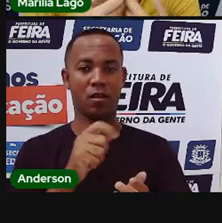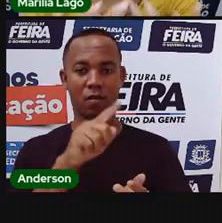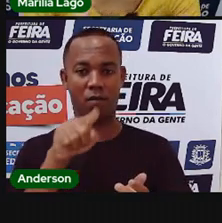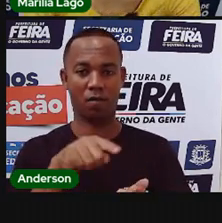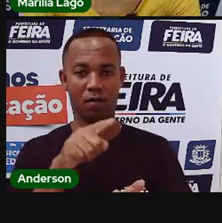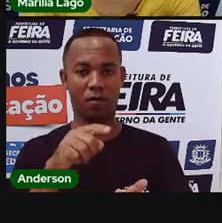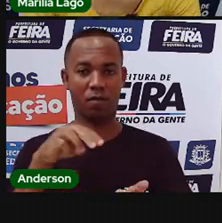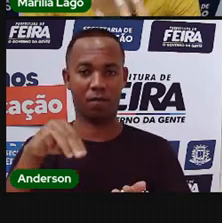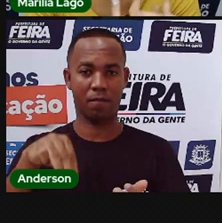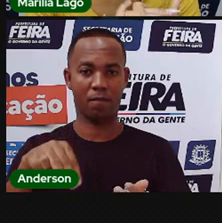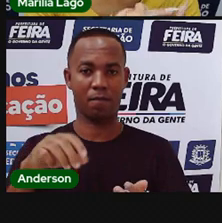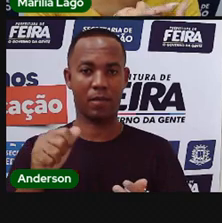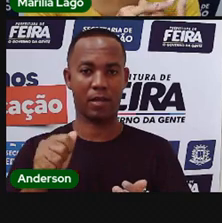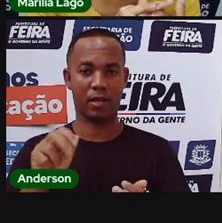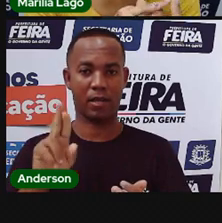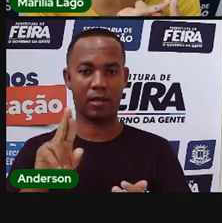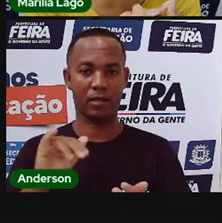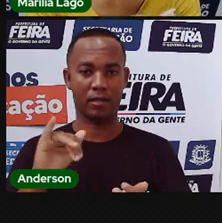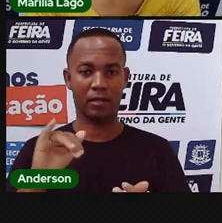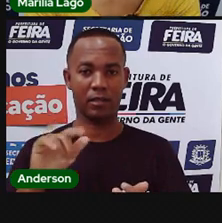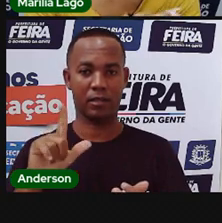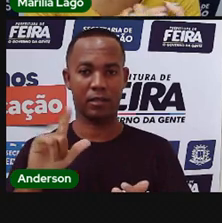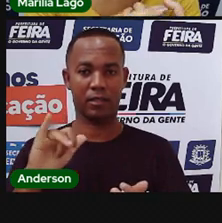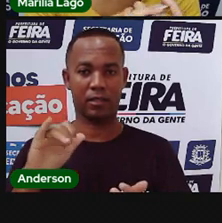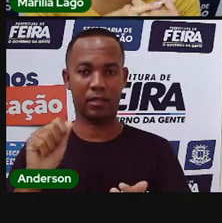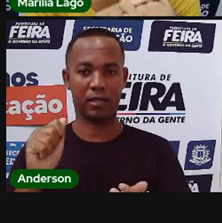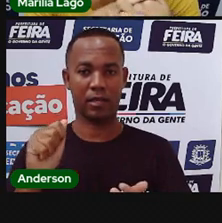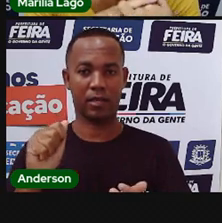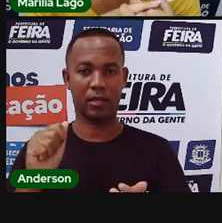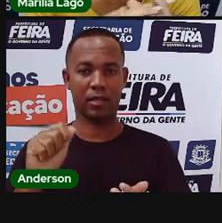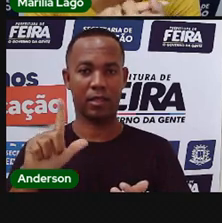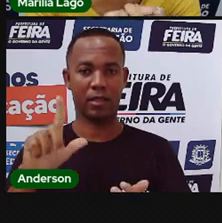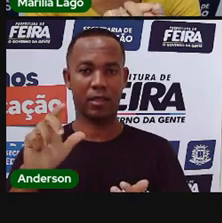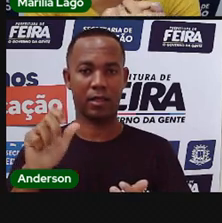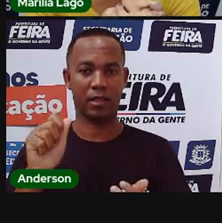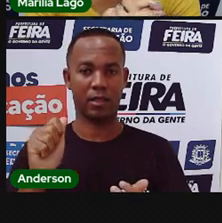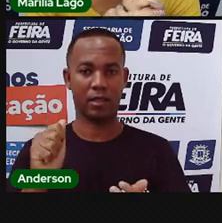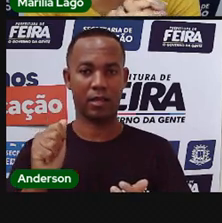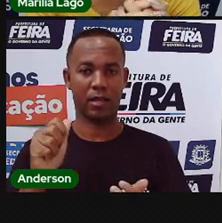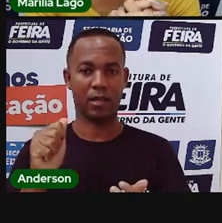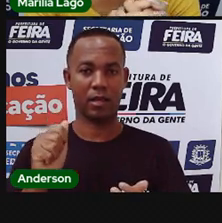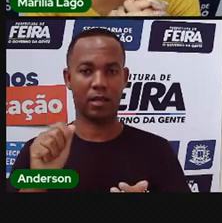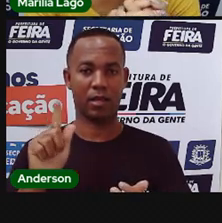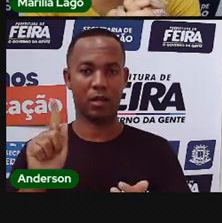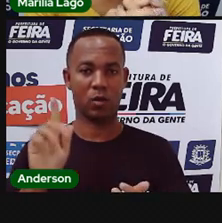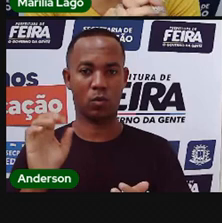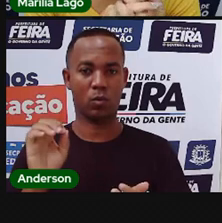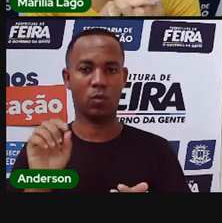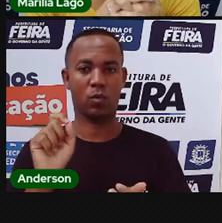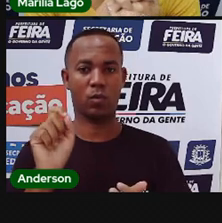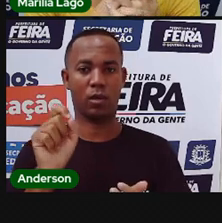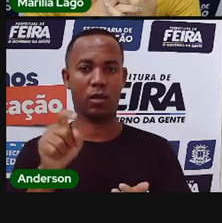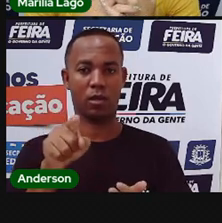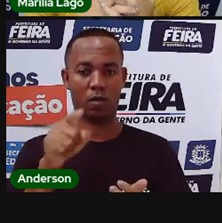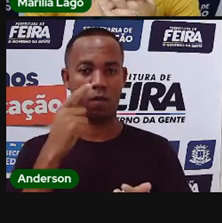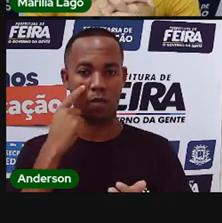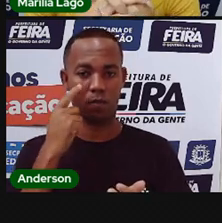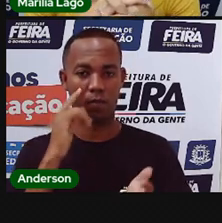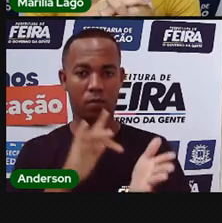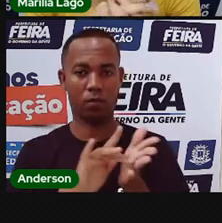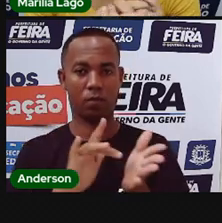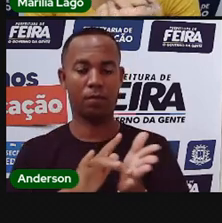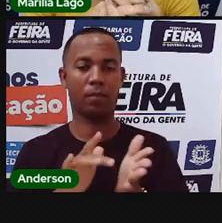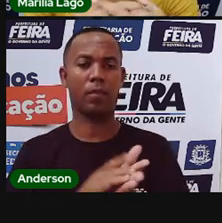para algum contato profissional, vou deixar o e-mail também. Foi um prazer estar com vocês aqui nessa manhã, chamada